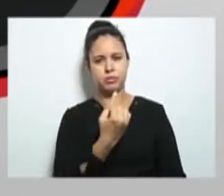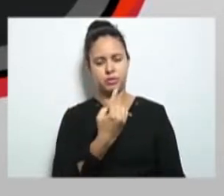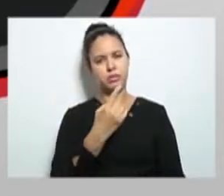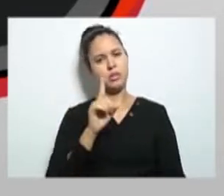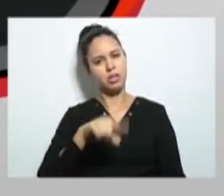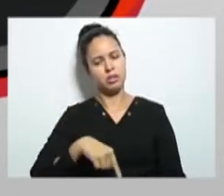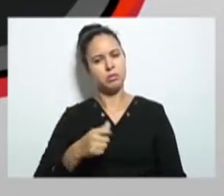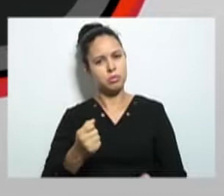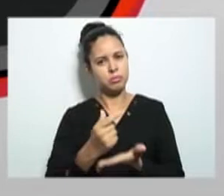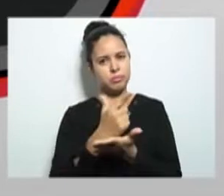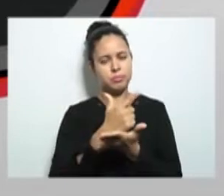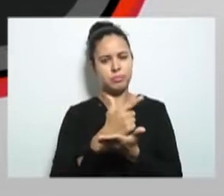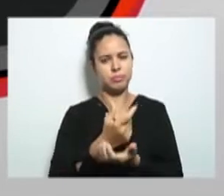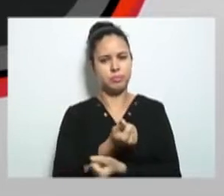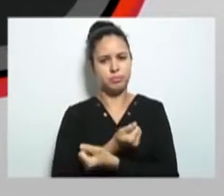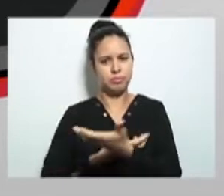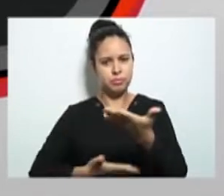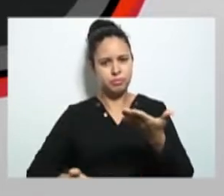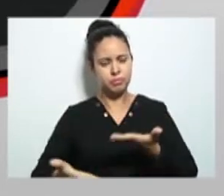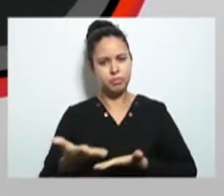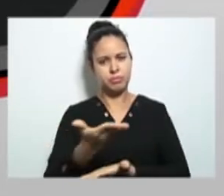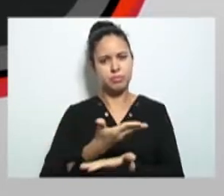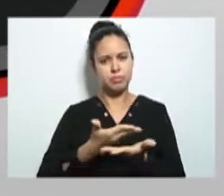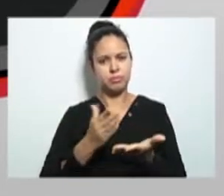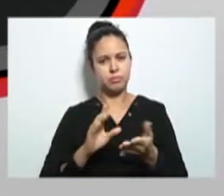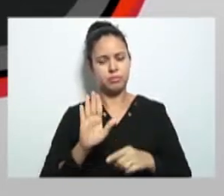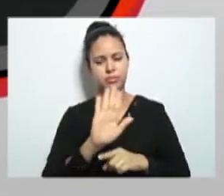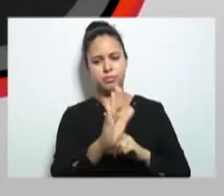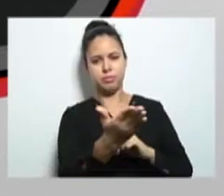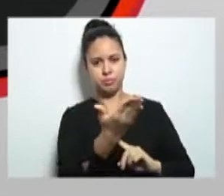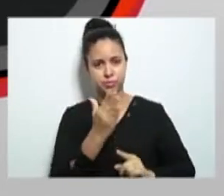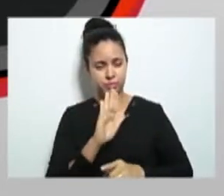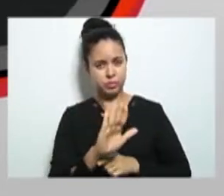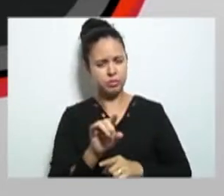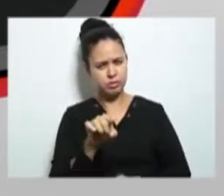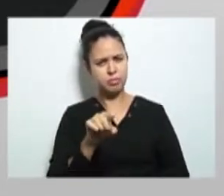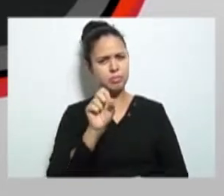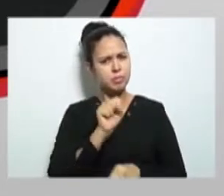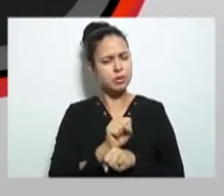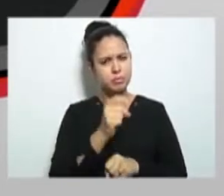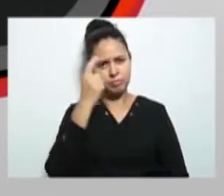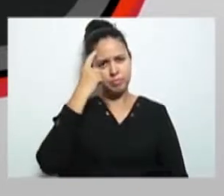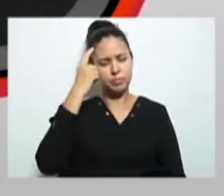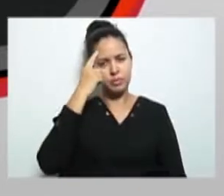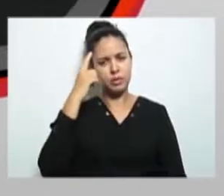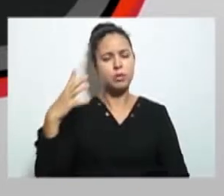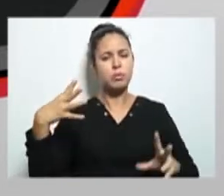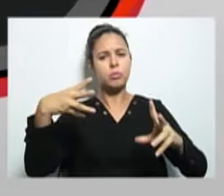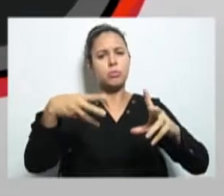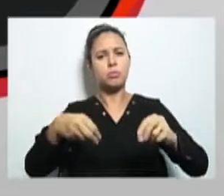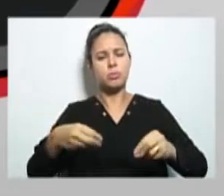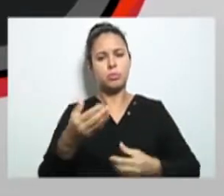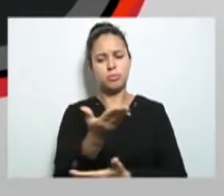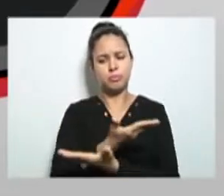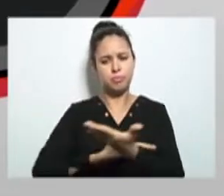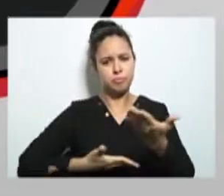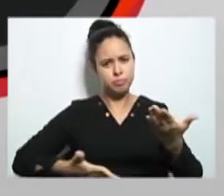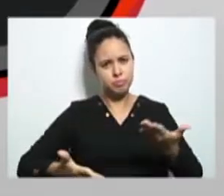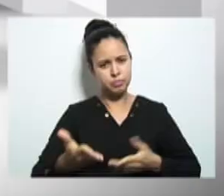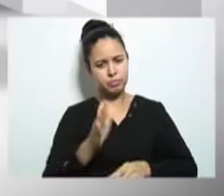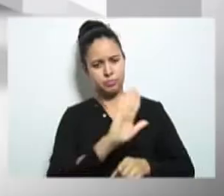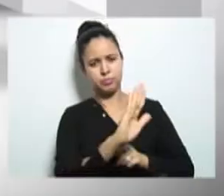consumo. Compartilhado é cooperação. Você já parou para pensar que tudo à nossa volta é